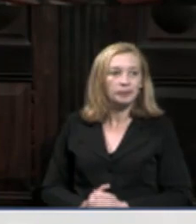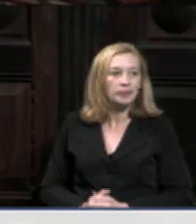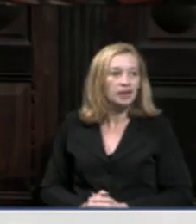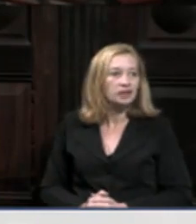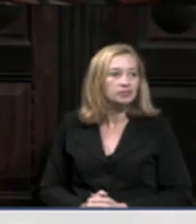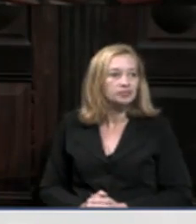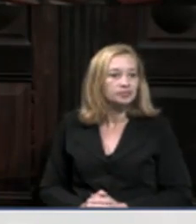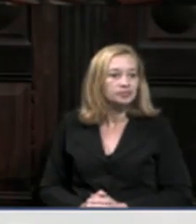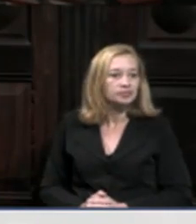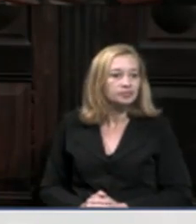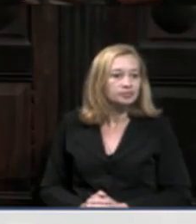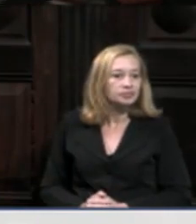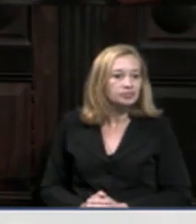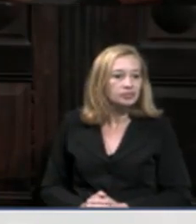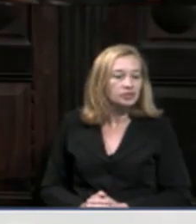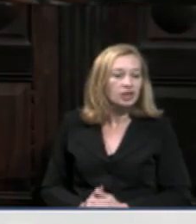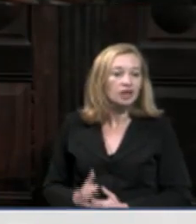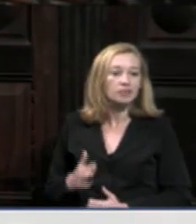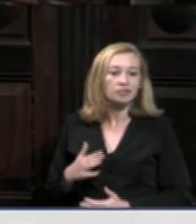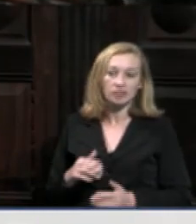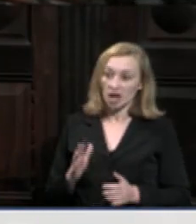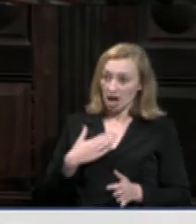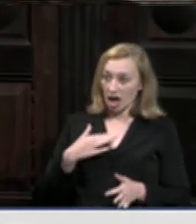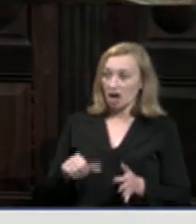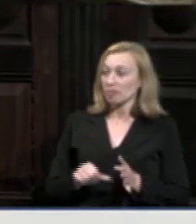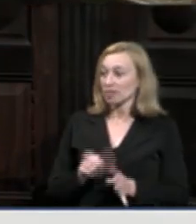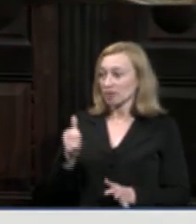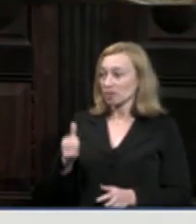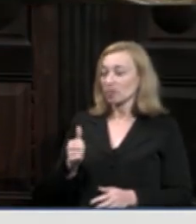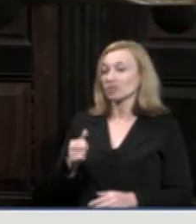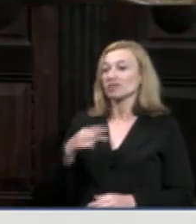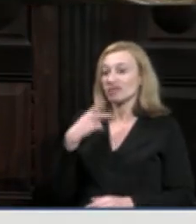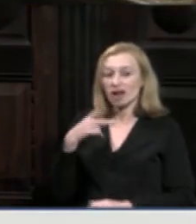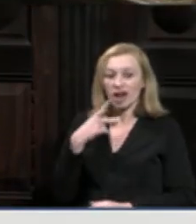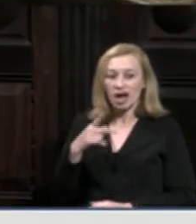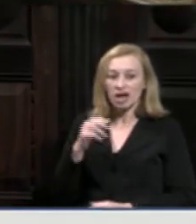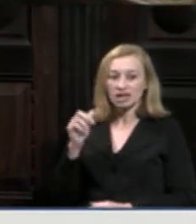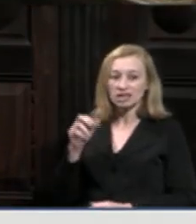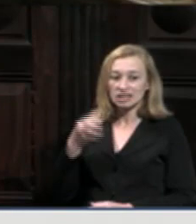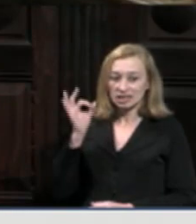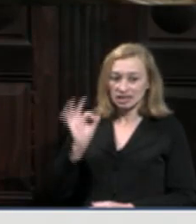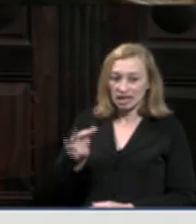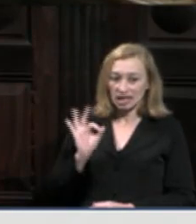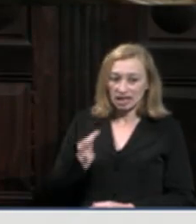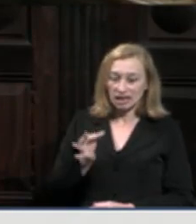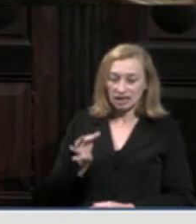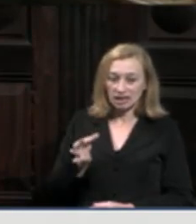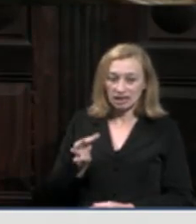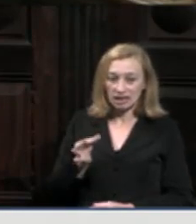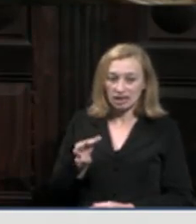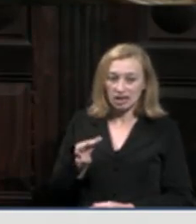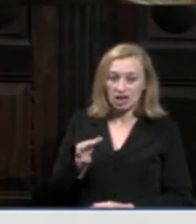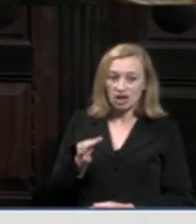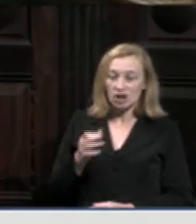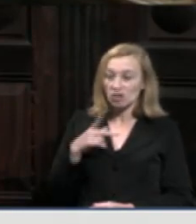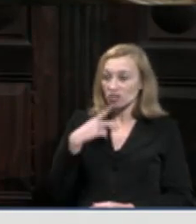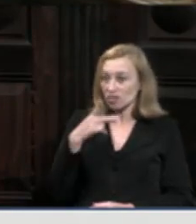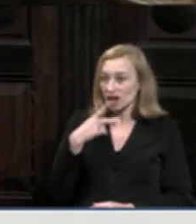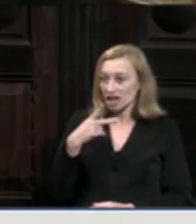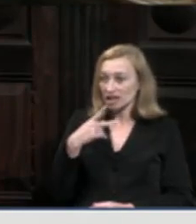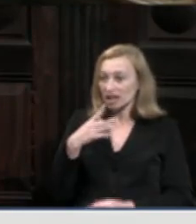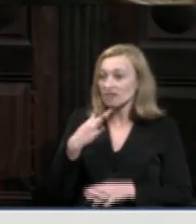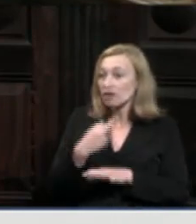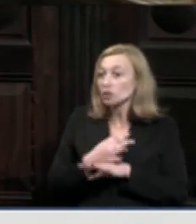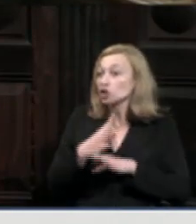Eliomar Coelho. Bom, a primeira coisa, para deixar muito claro, é que eu não falei que estava faltando todos